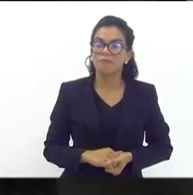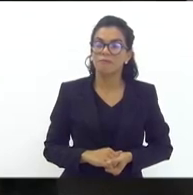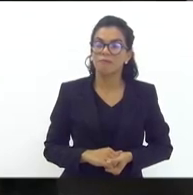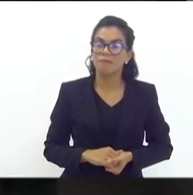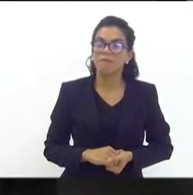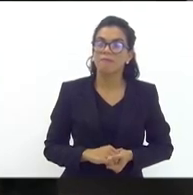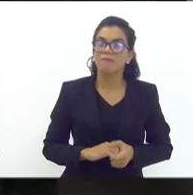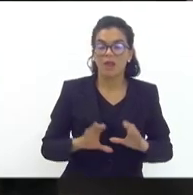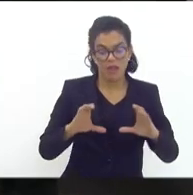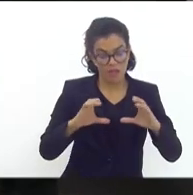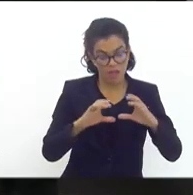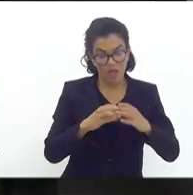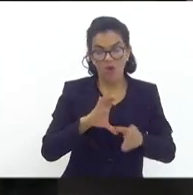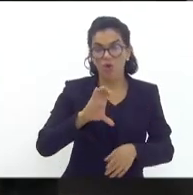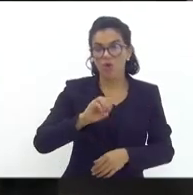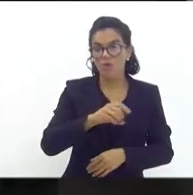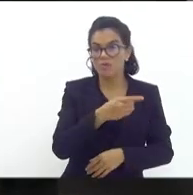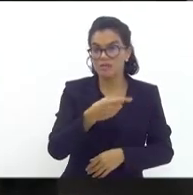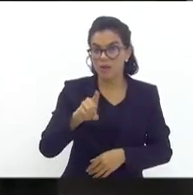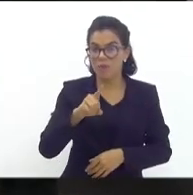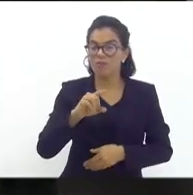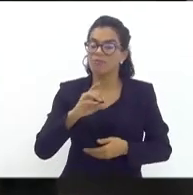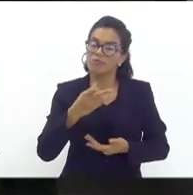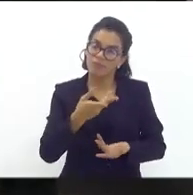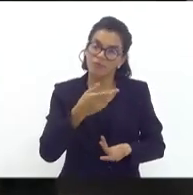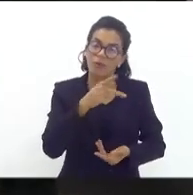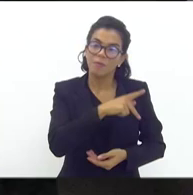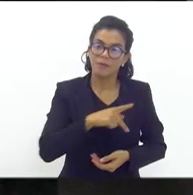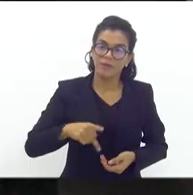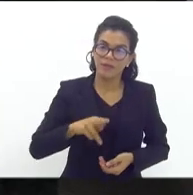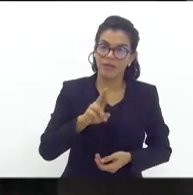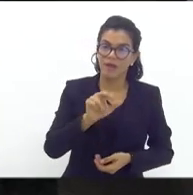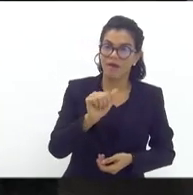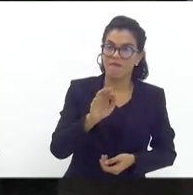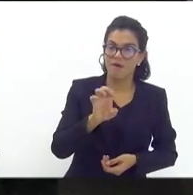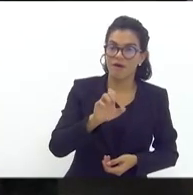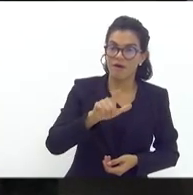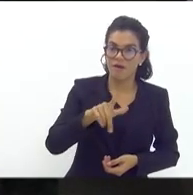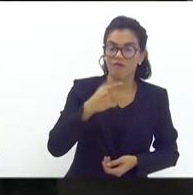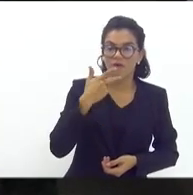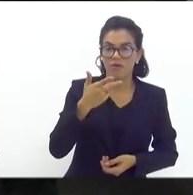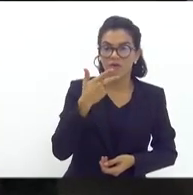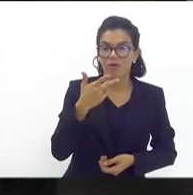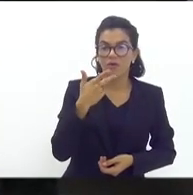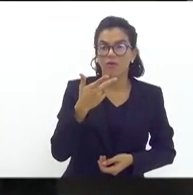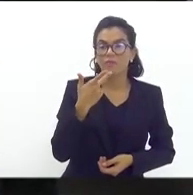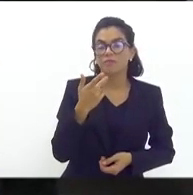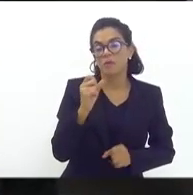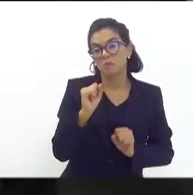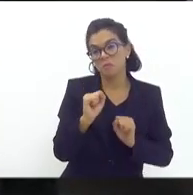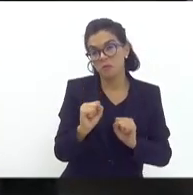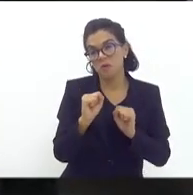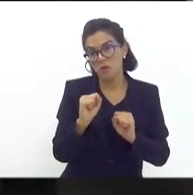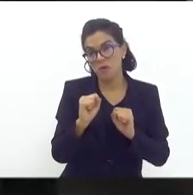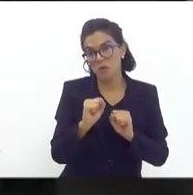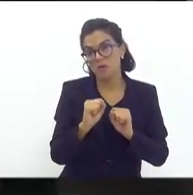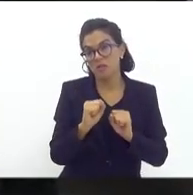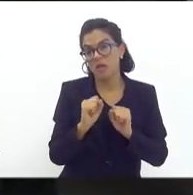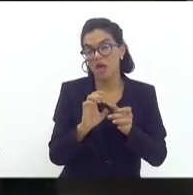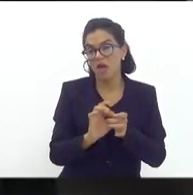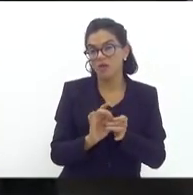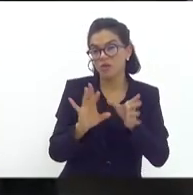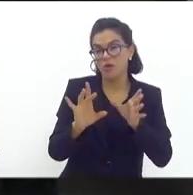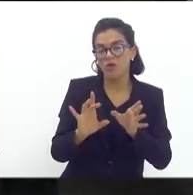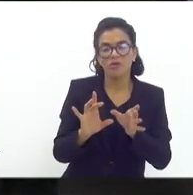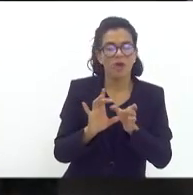e nessa comissão os conselheiros como presidente Rafael falou os conselheiros vão ter pela pela podem ter pela lei autorização para